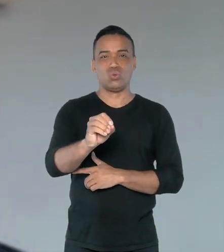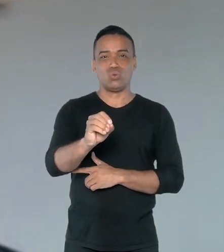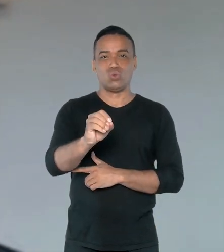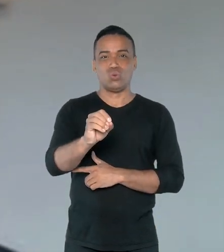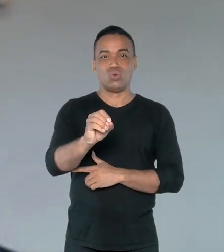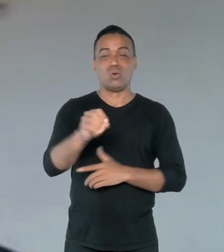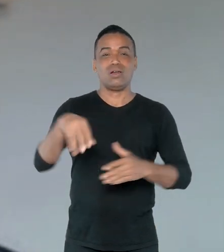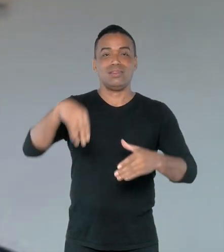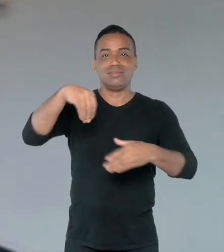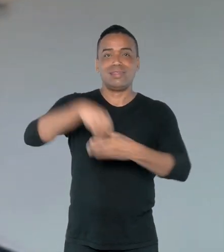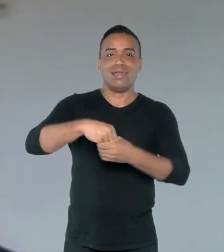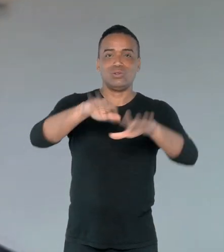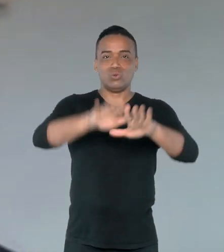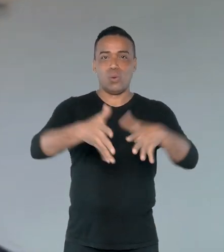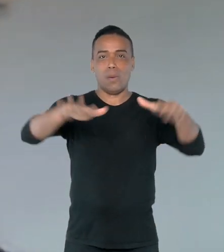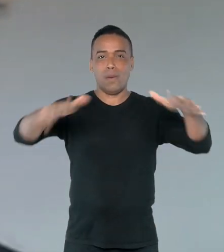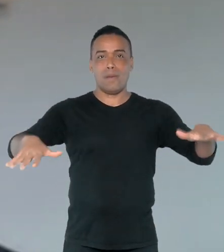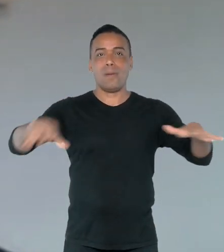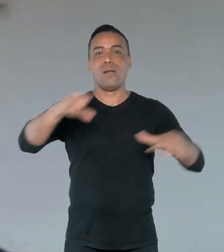no oceano, né?